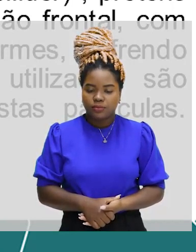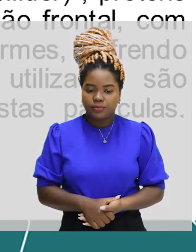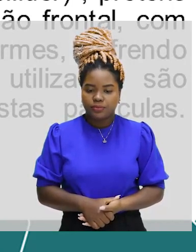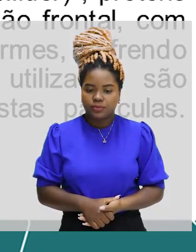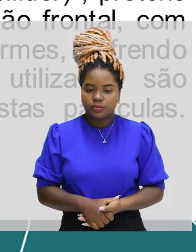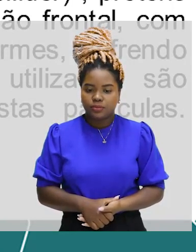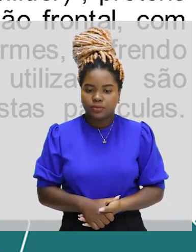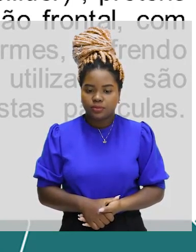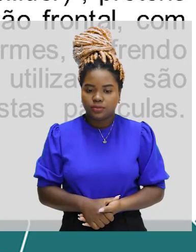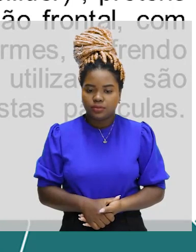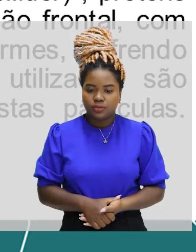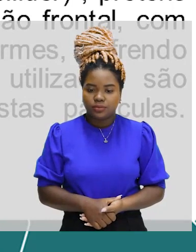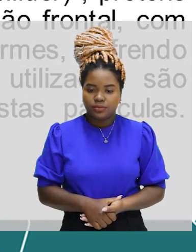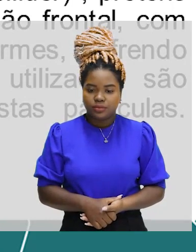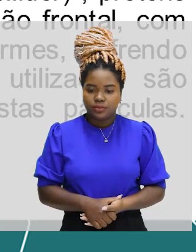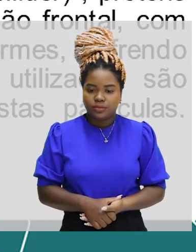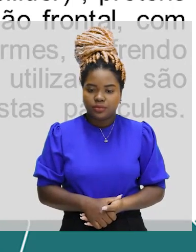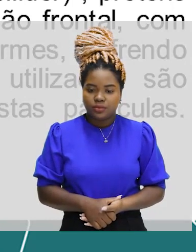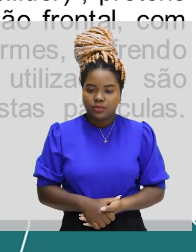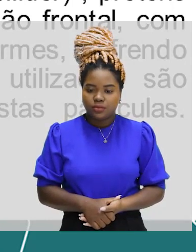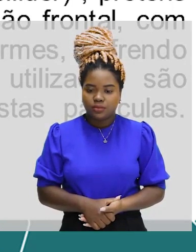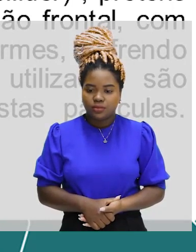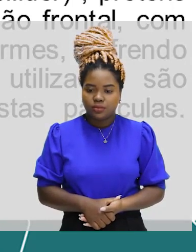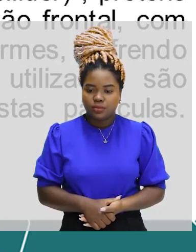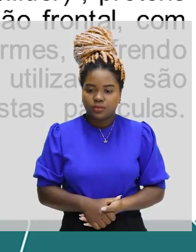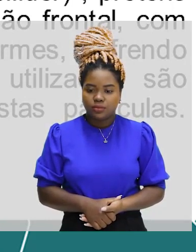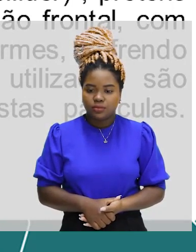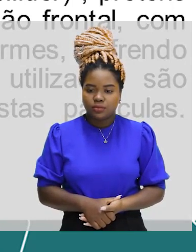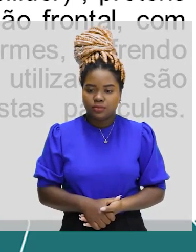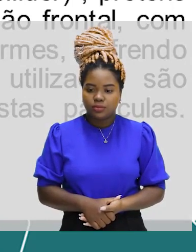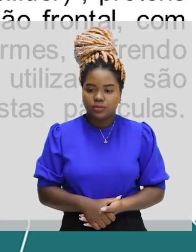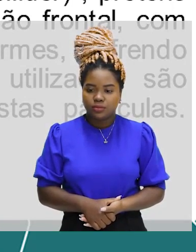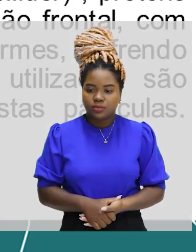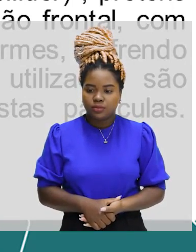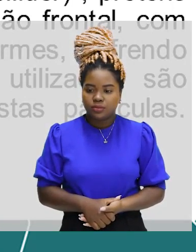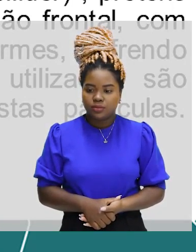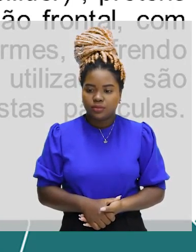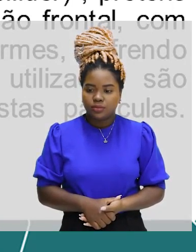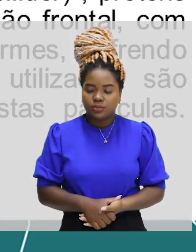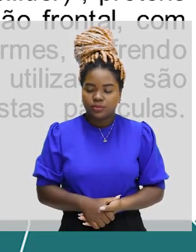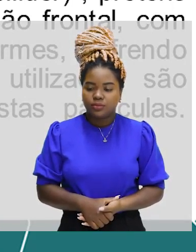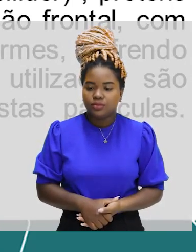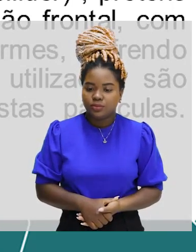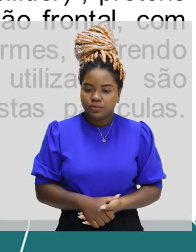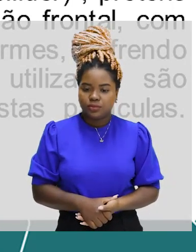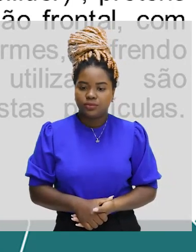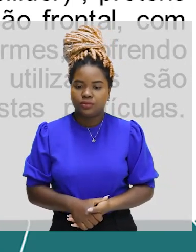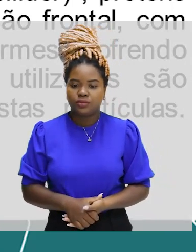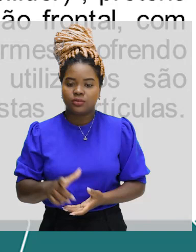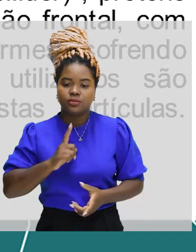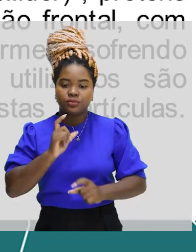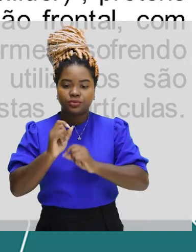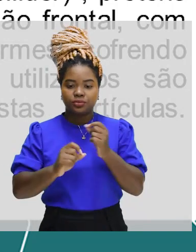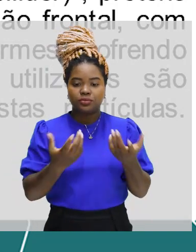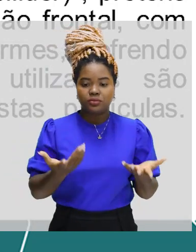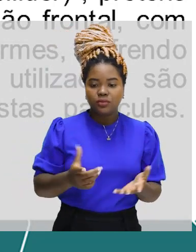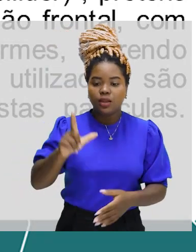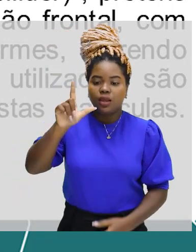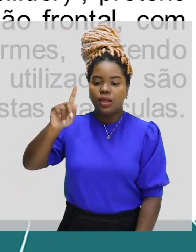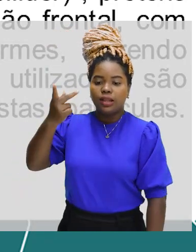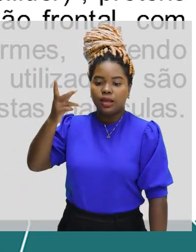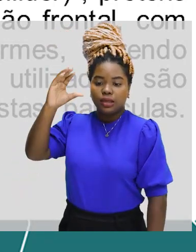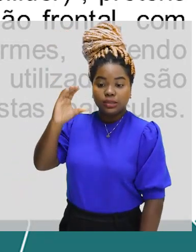recentemente inaugurado na Suíça, né? Isso, o LHC, certo? Que é o colisor de hadrons,